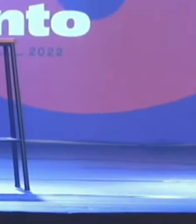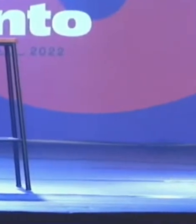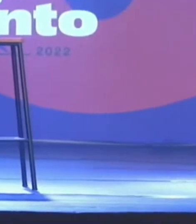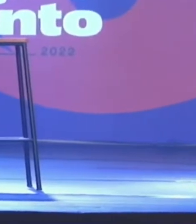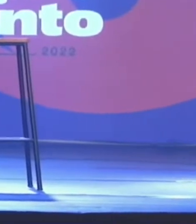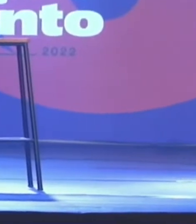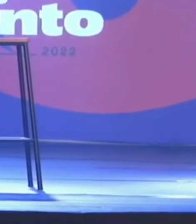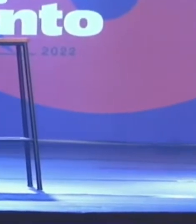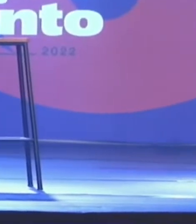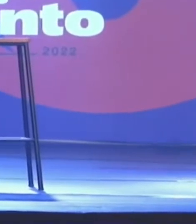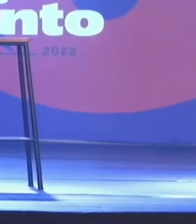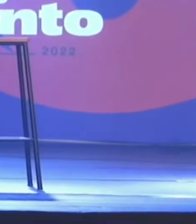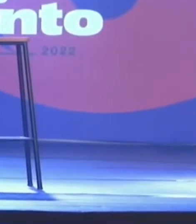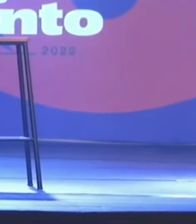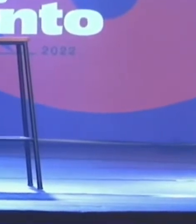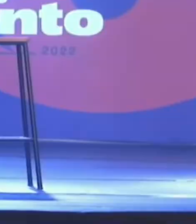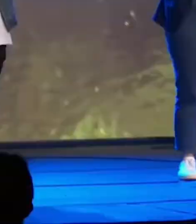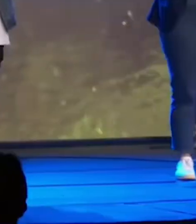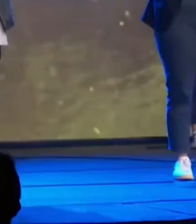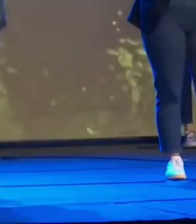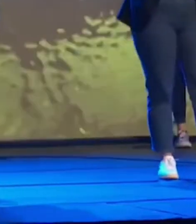para mim.